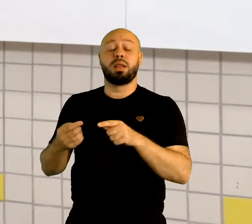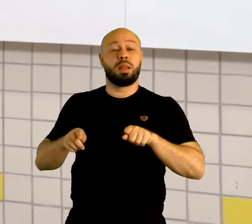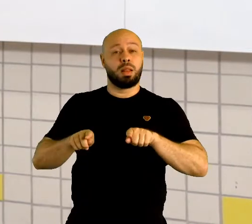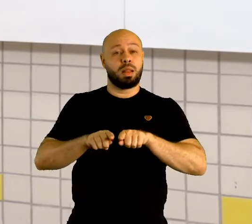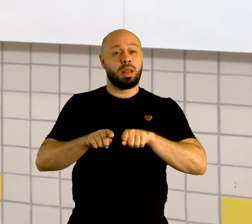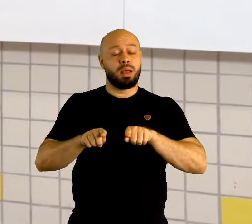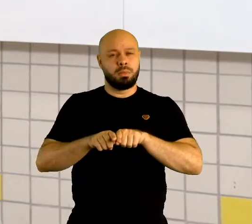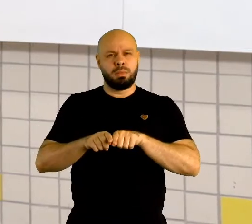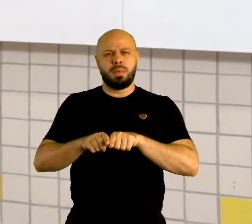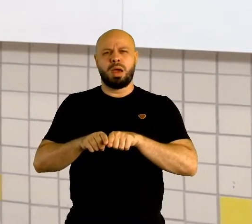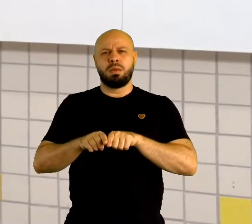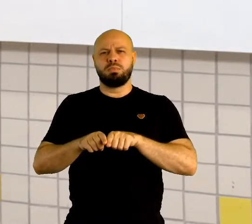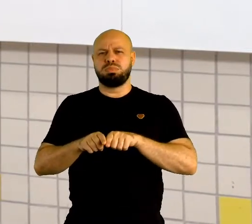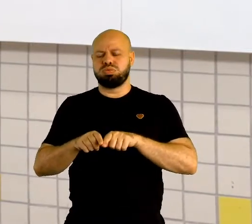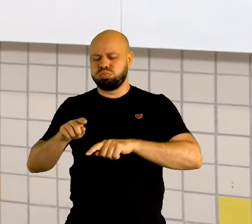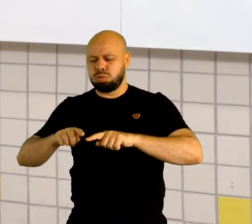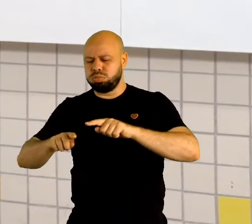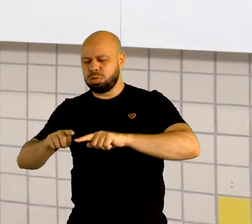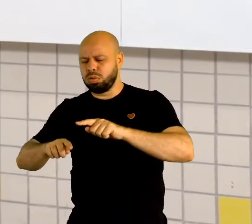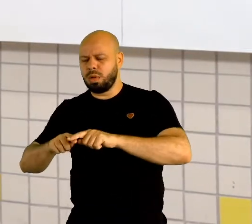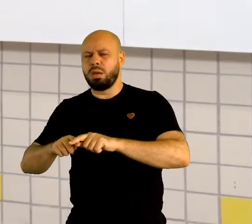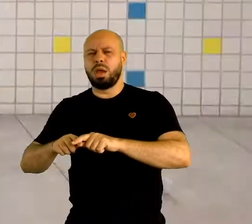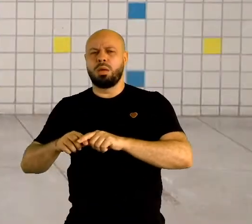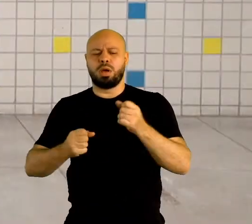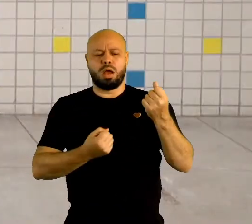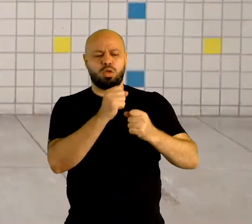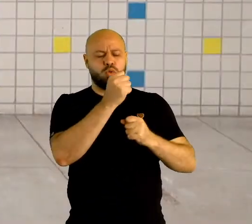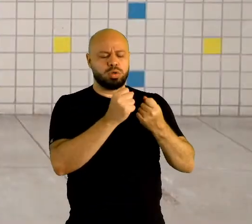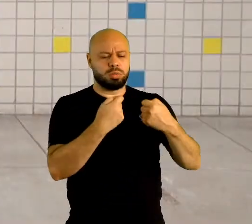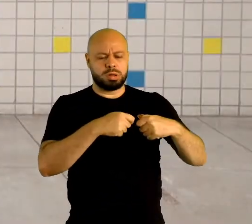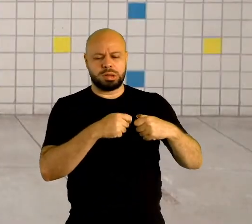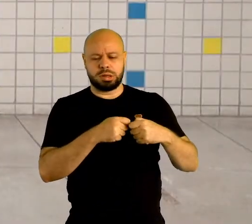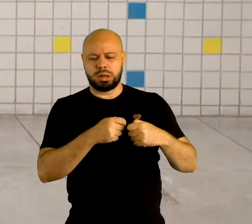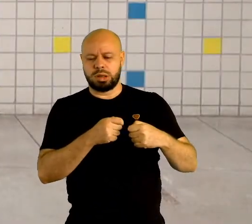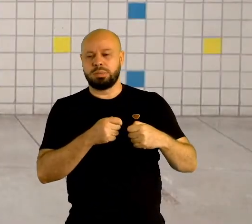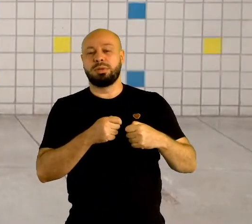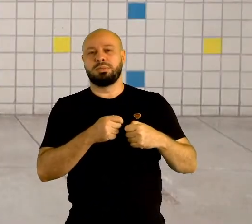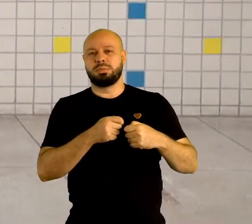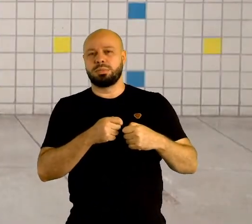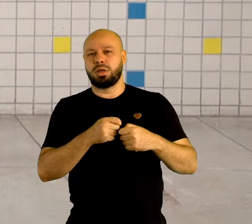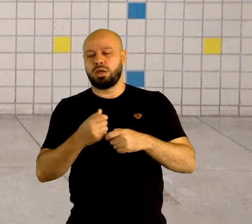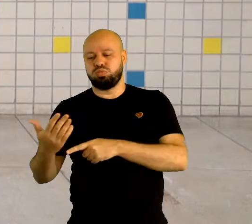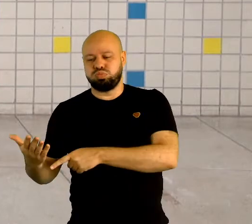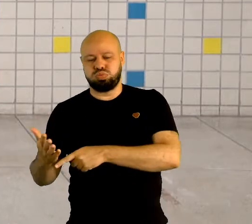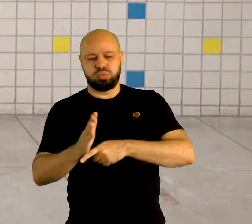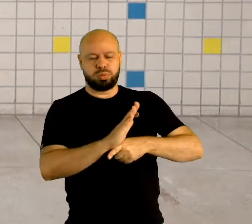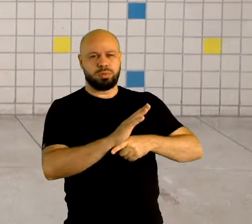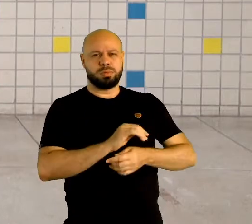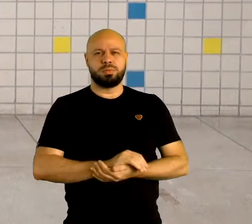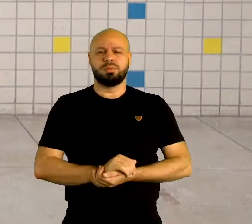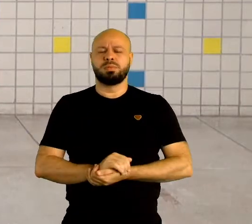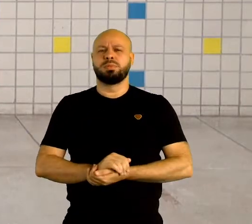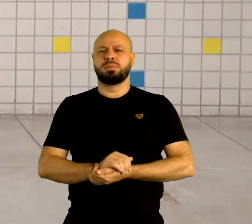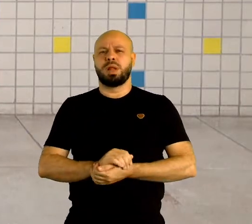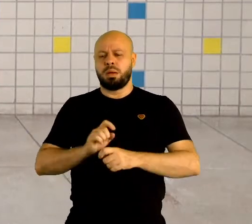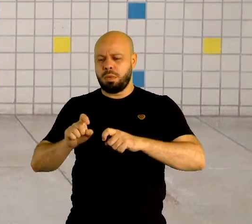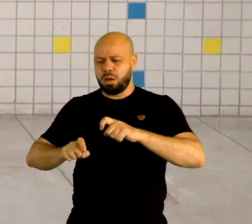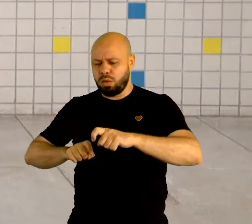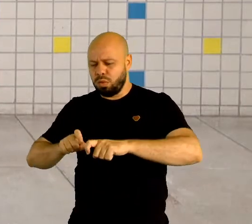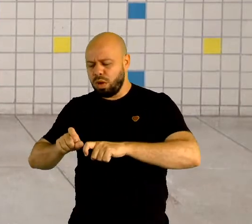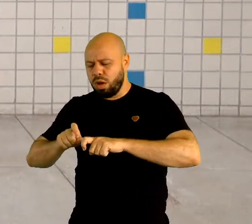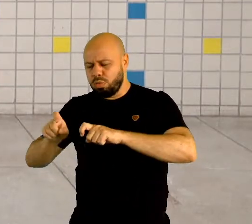as indústrias. Tranquilos até aqui? Então, meninos, a agricultura tradicional é